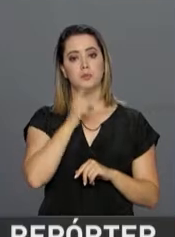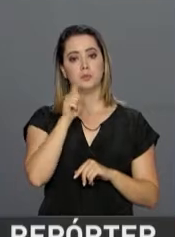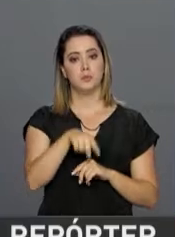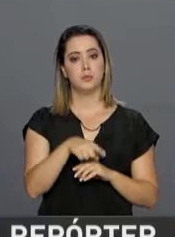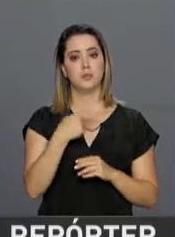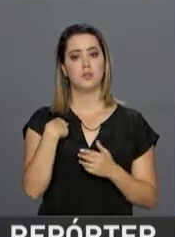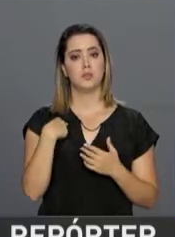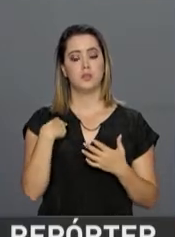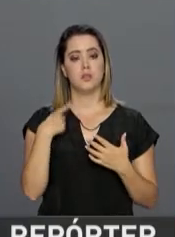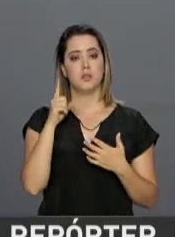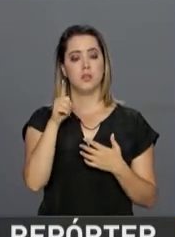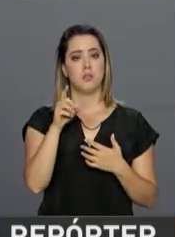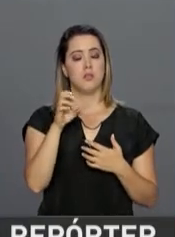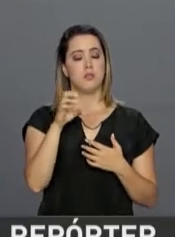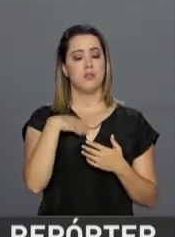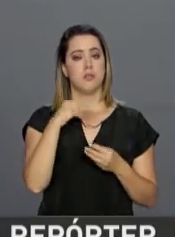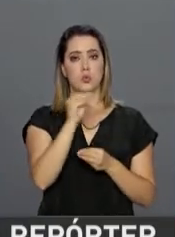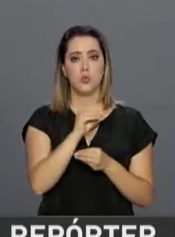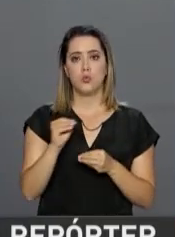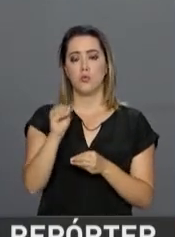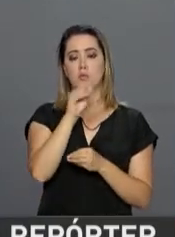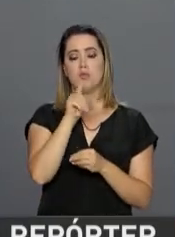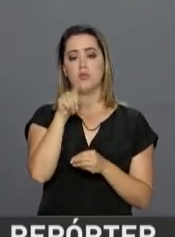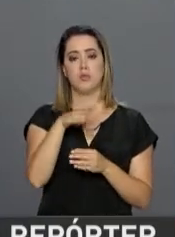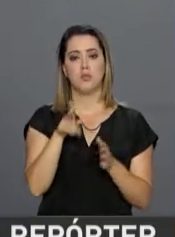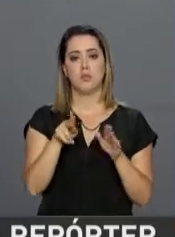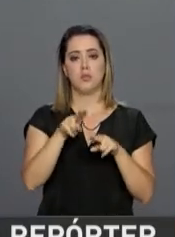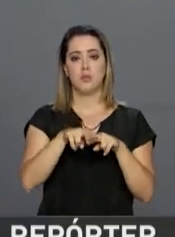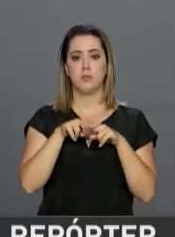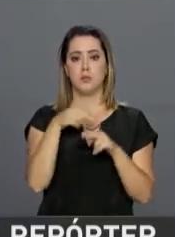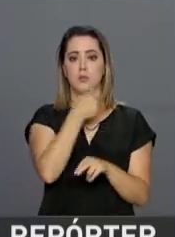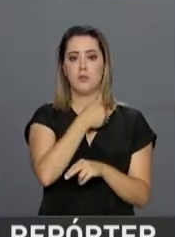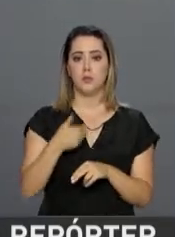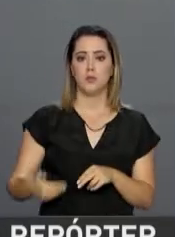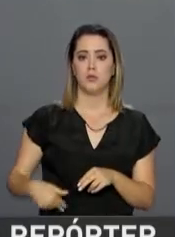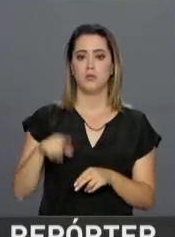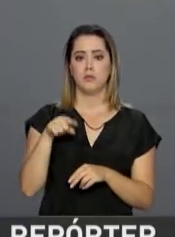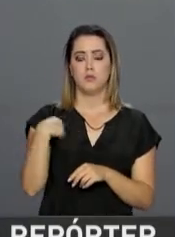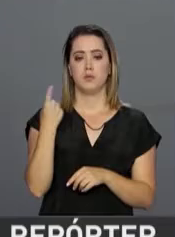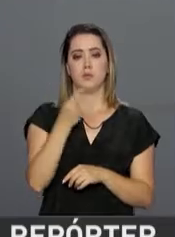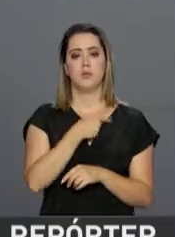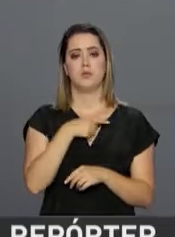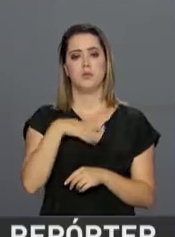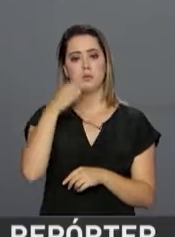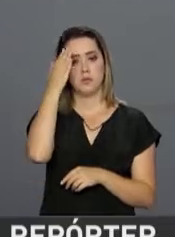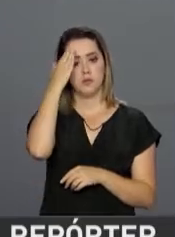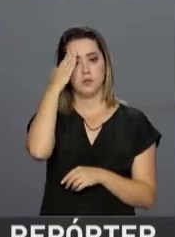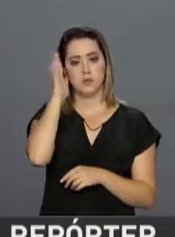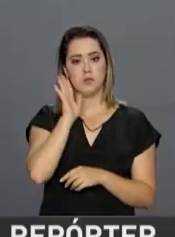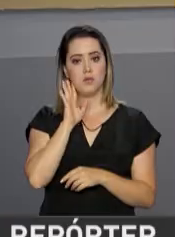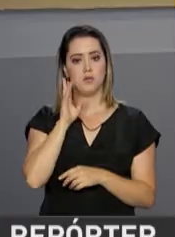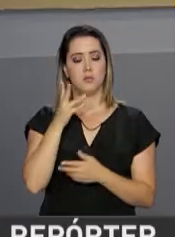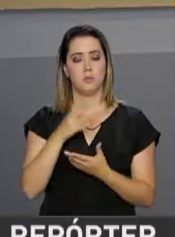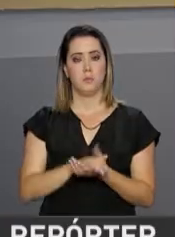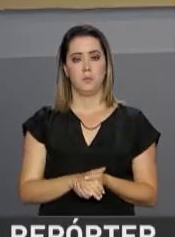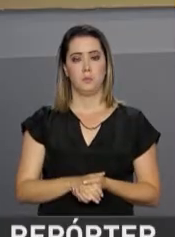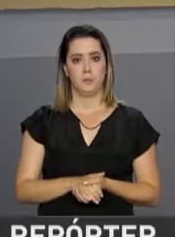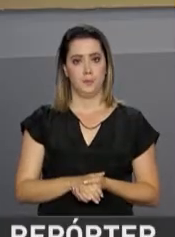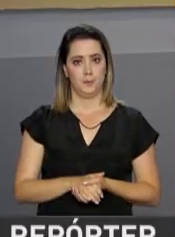estética e como financiar pro do governo é para nós então a gente tem que saber justamente para buscar alienado